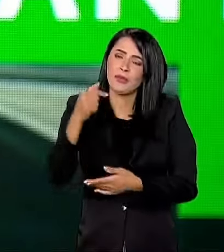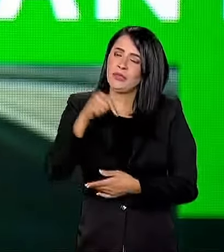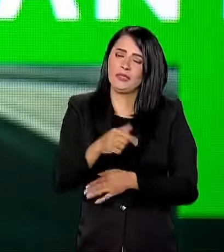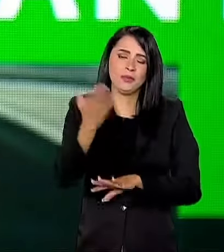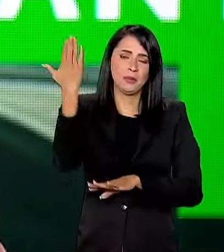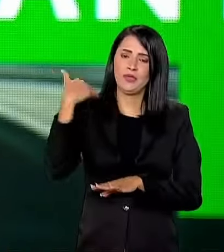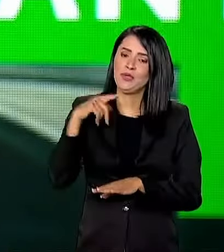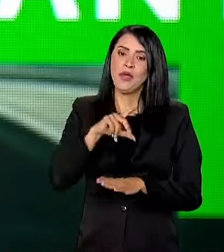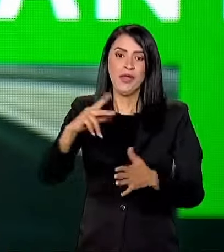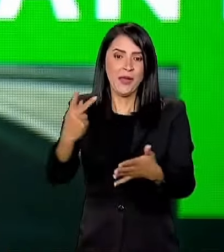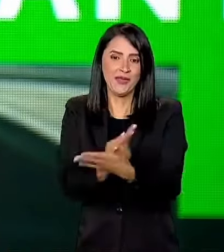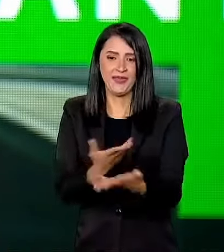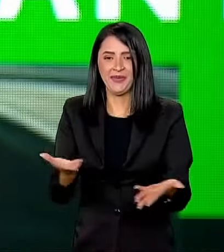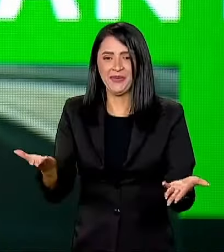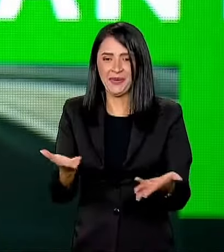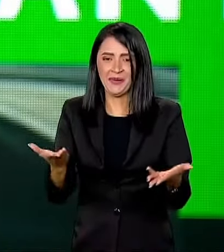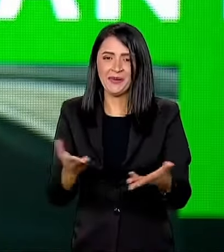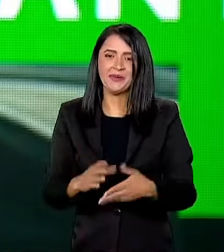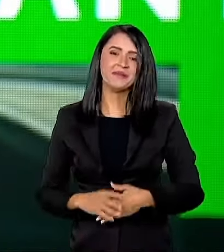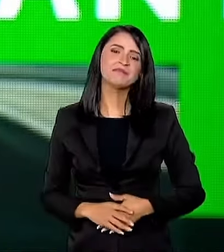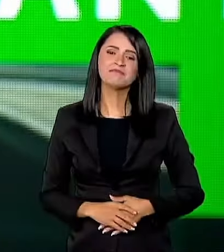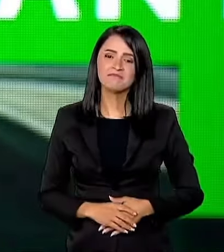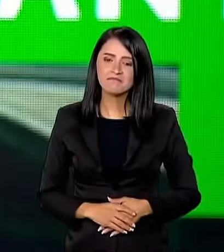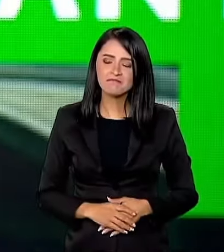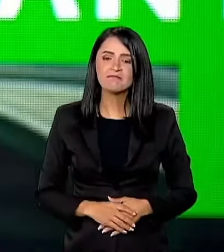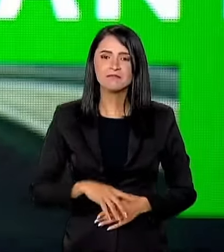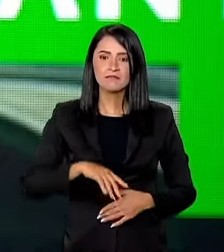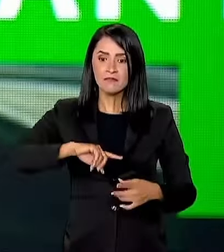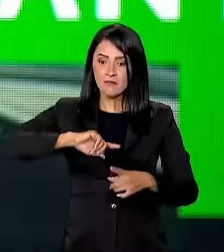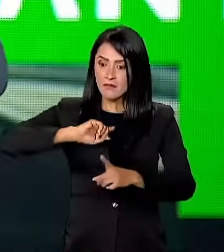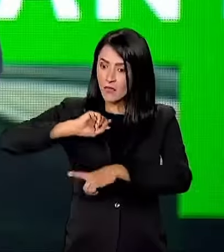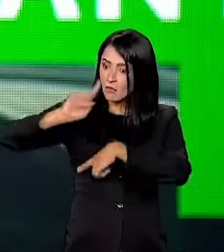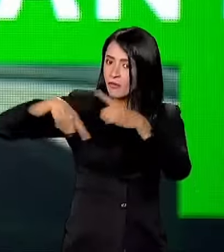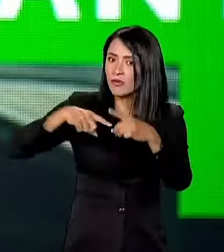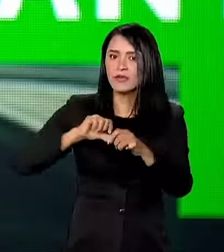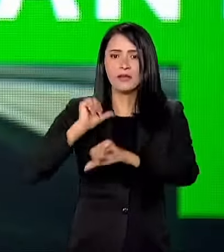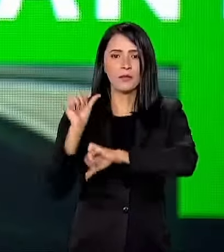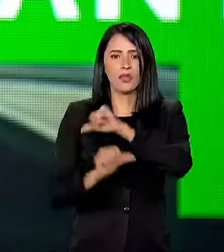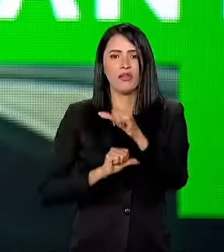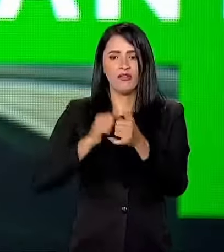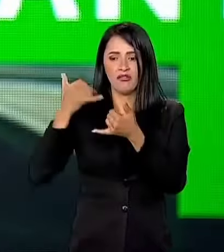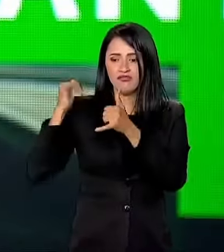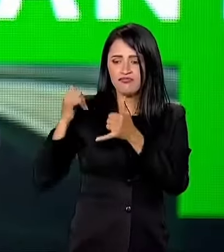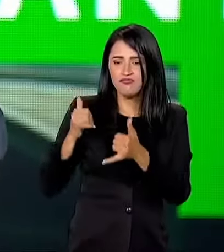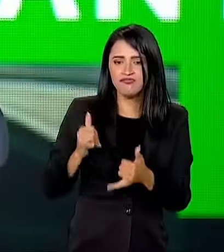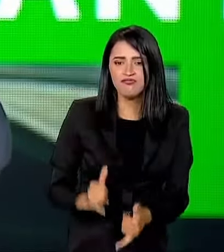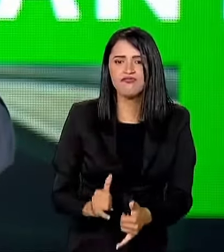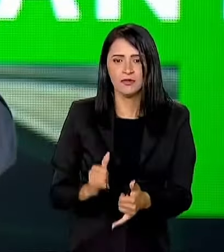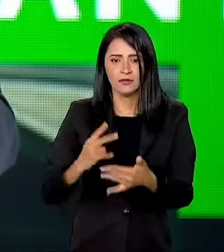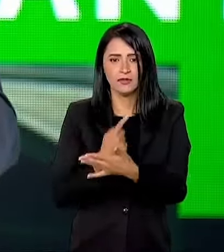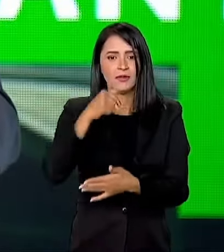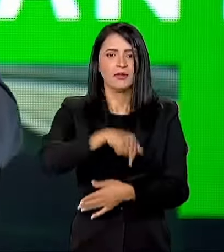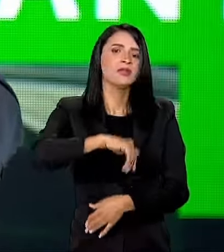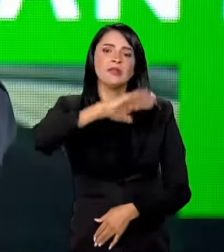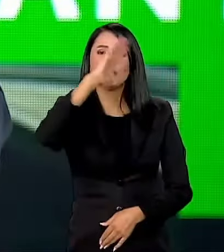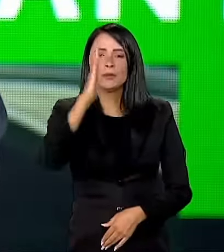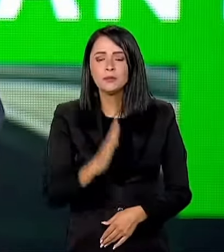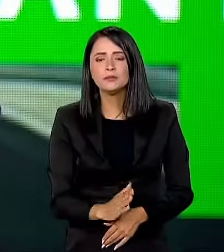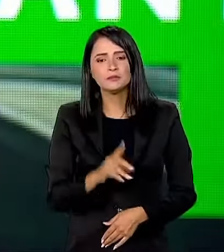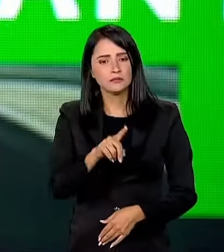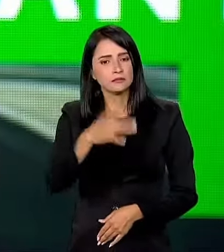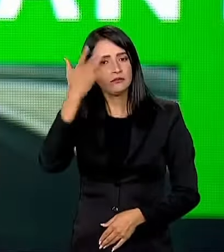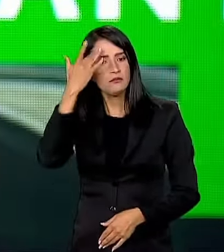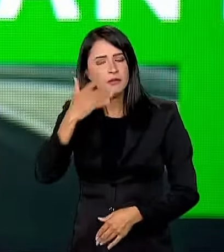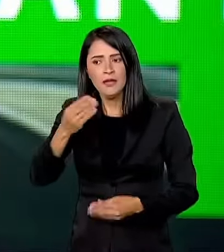naquele período está acontecendo agora. Essa revolução da transição energética que está passando pelo Brasil, vocês não